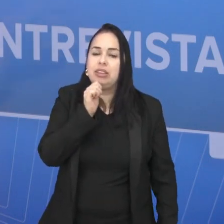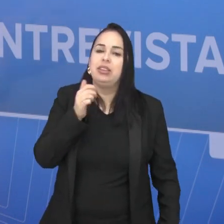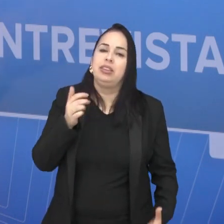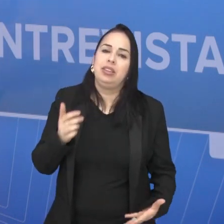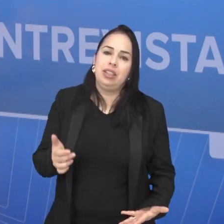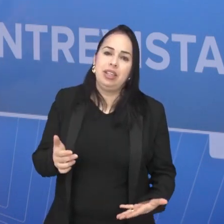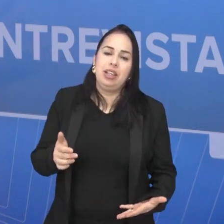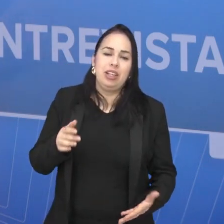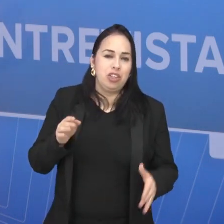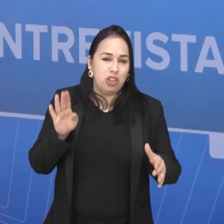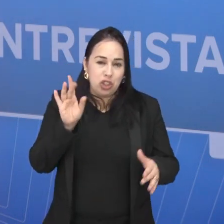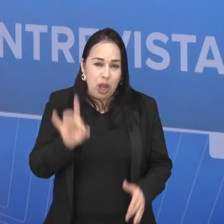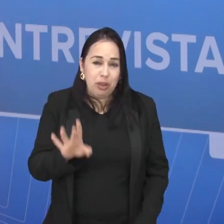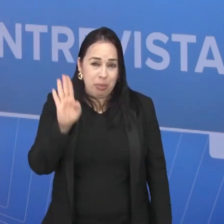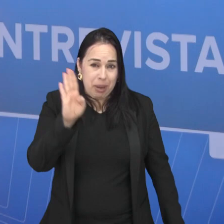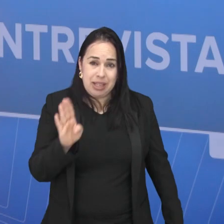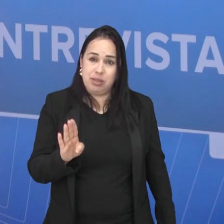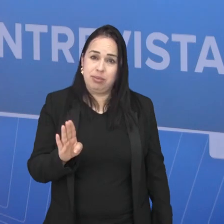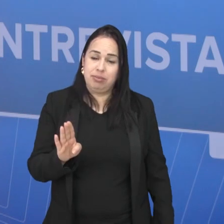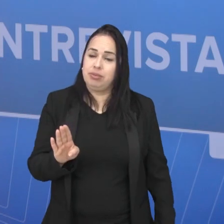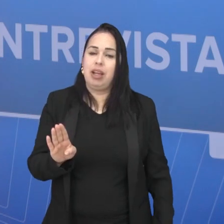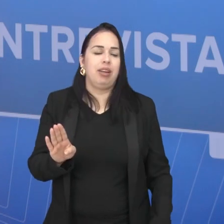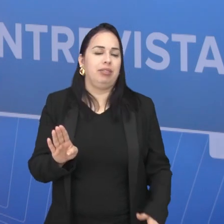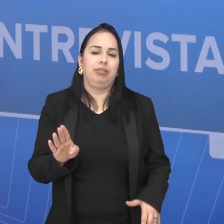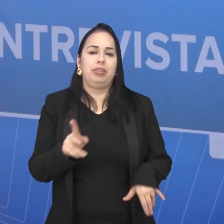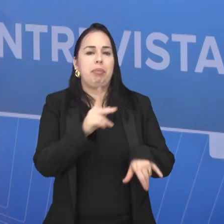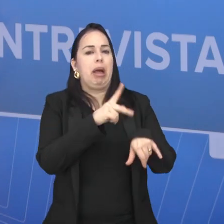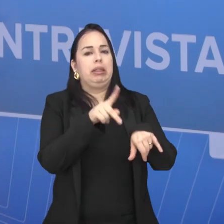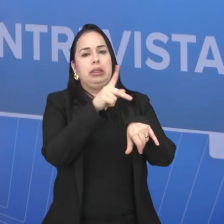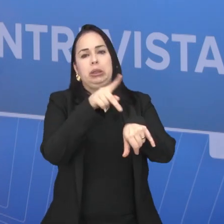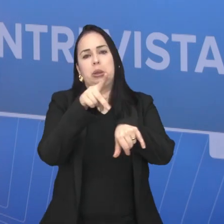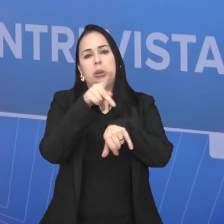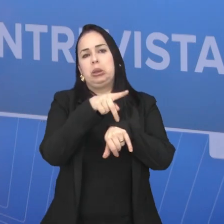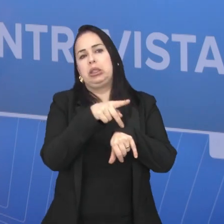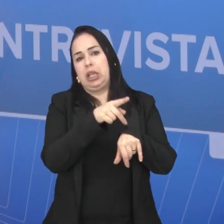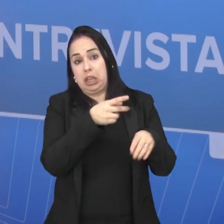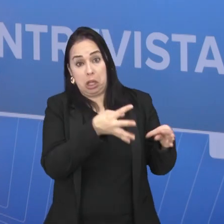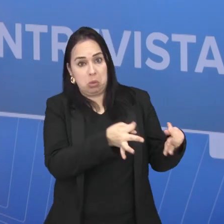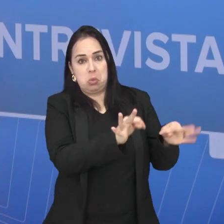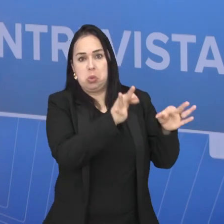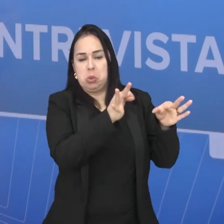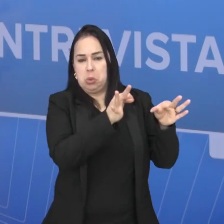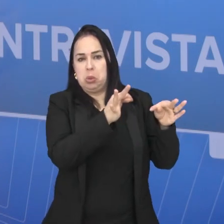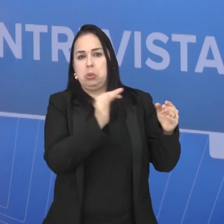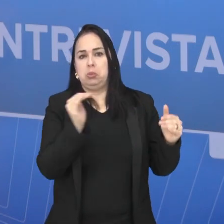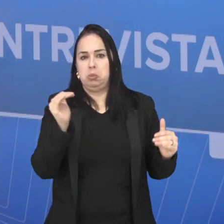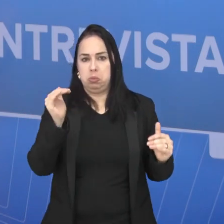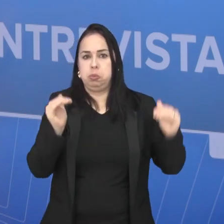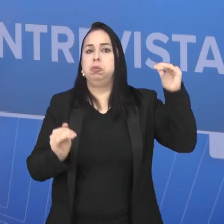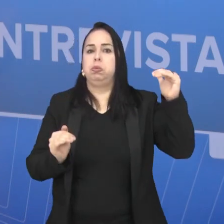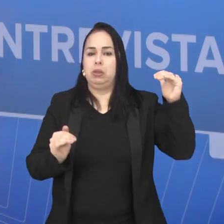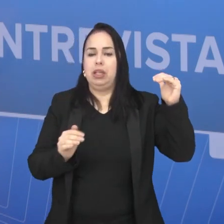a gente espera, mas isso não é só Brasil. Né? A gente vê países onde a tecnologia, né,